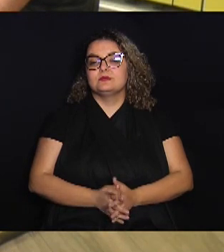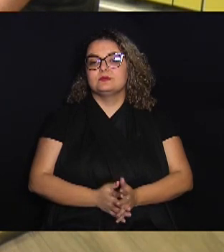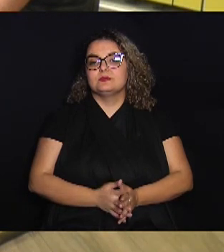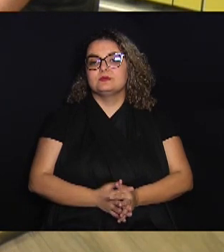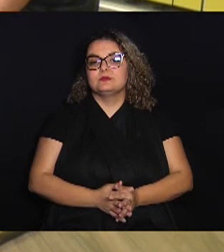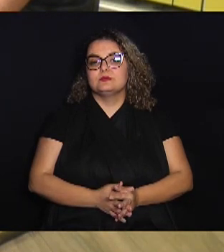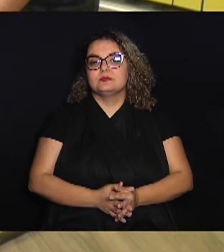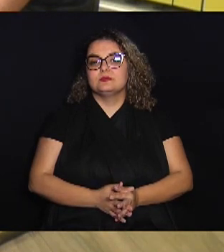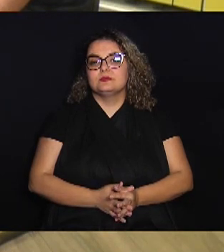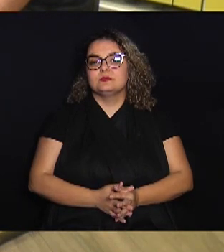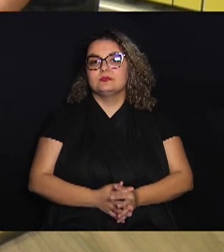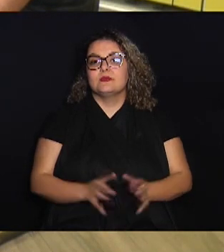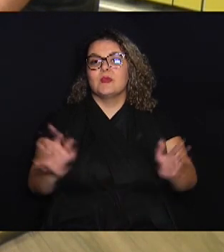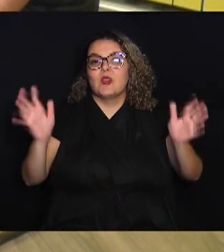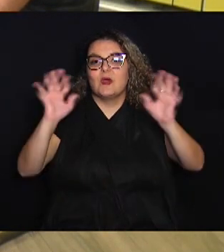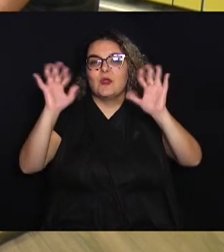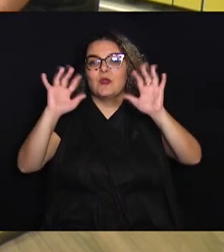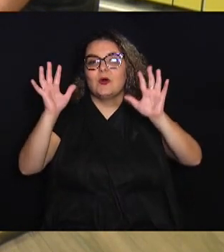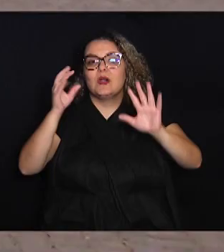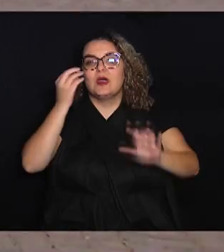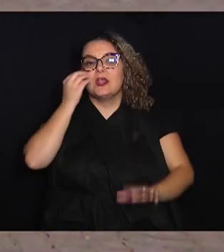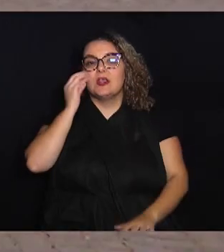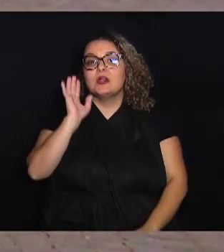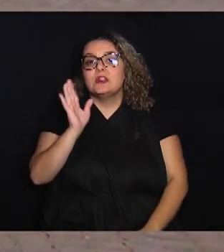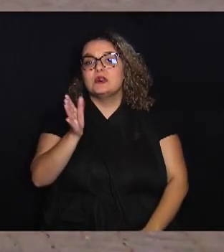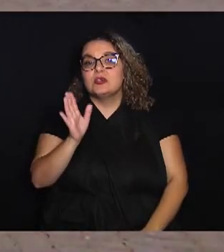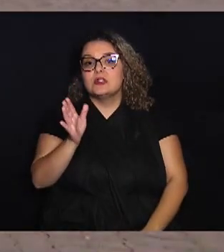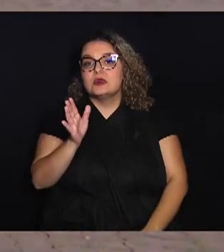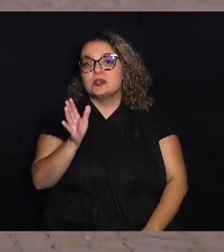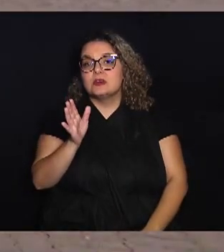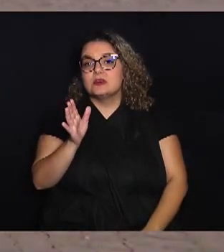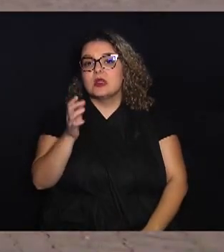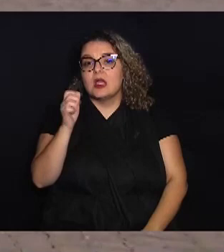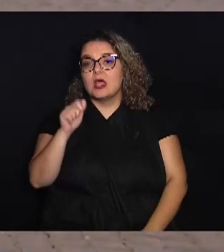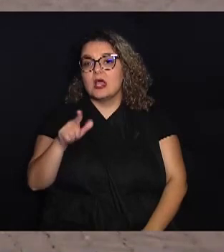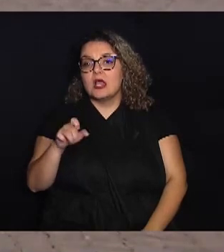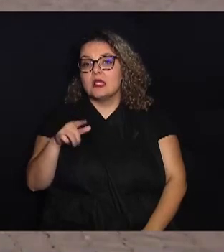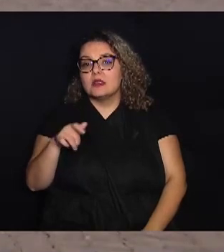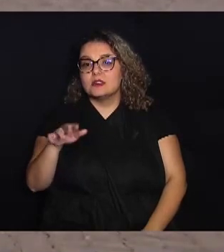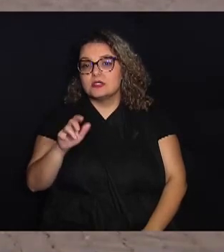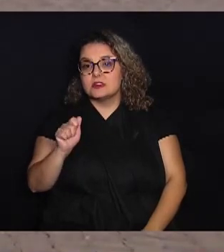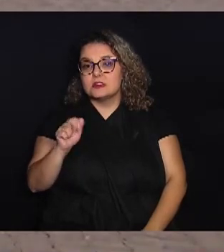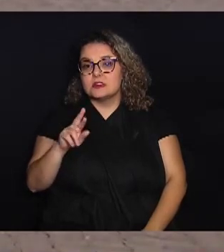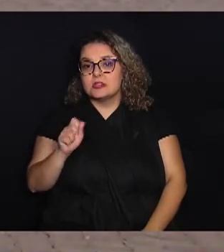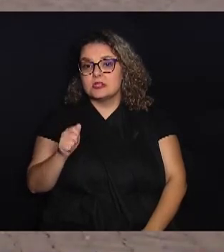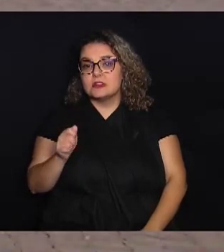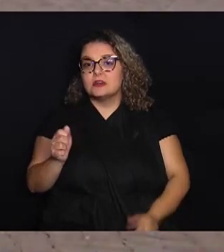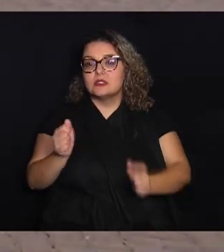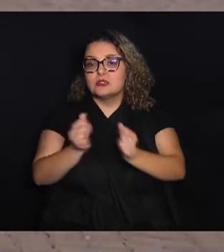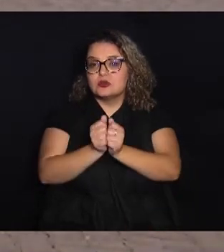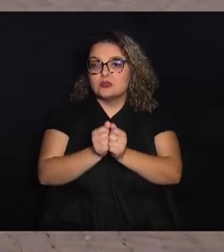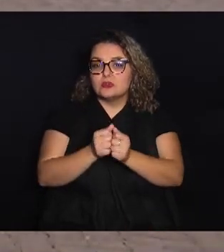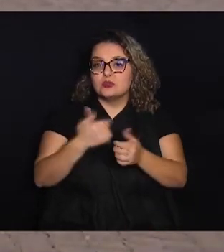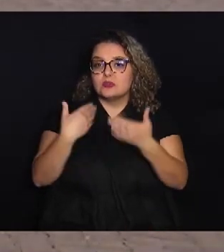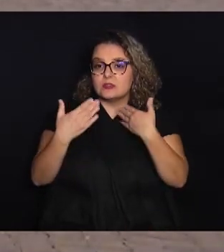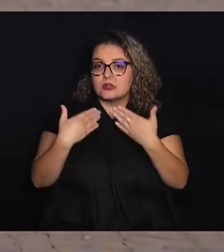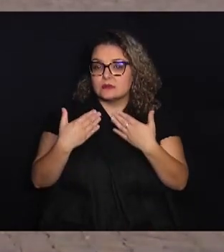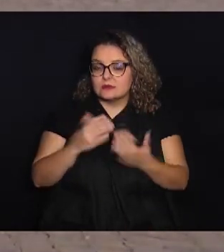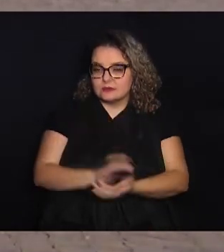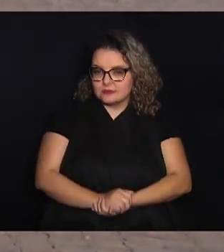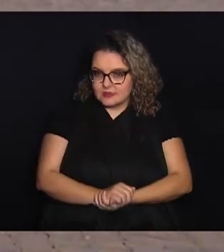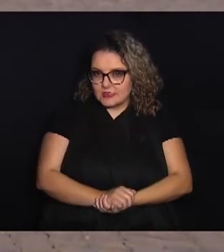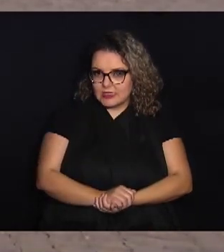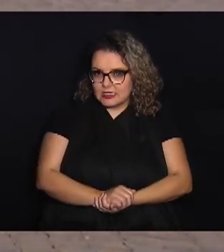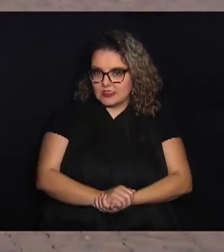Boa tarde, André. Vamos lá, Isso já mesmo, então a Alexandra vai conversar onde começou conosco. Tudo, na verdade, onde